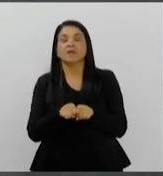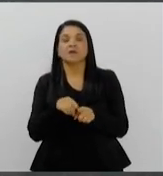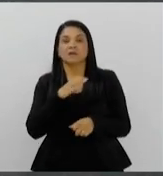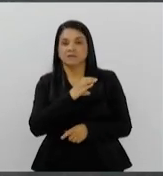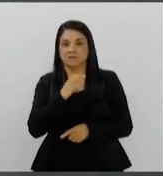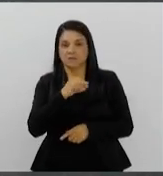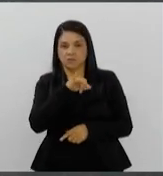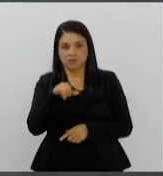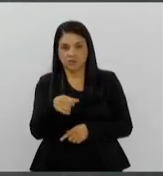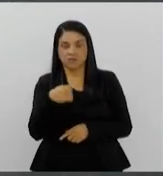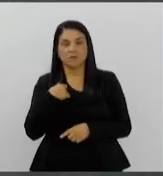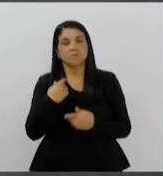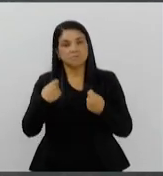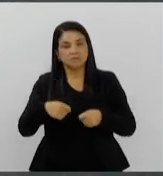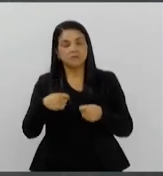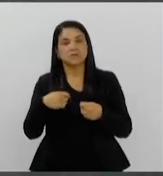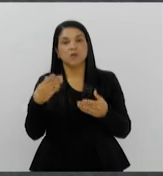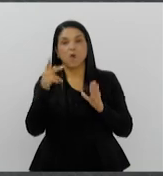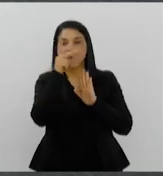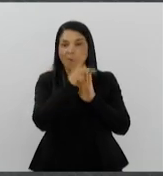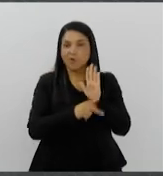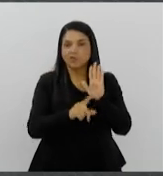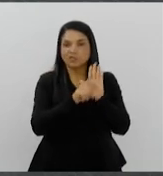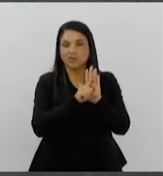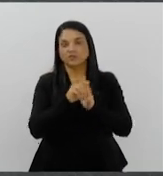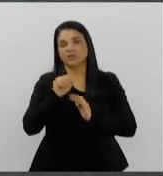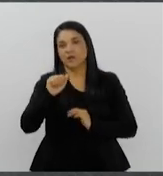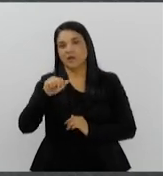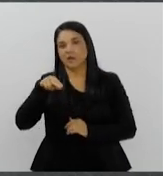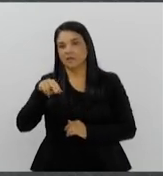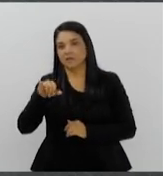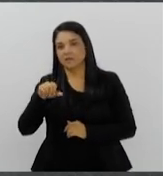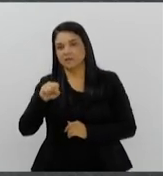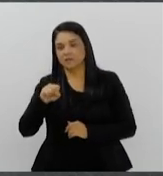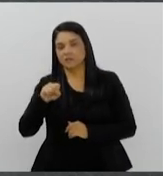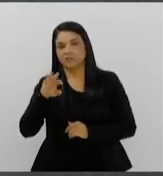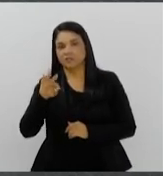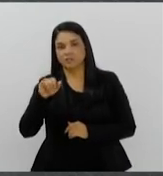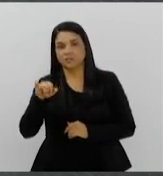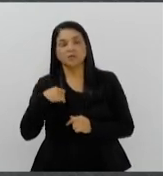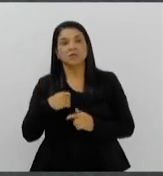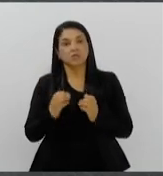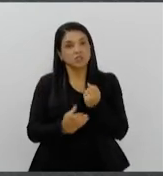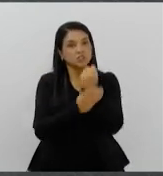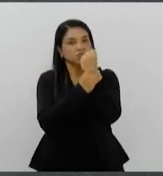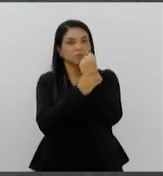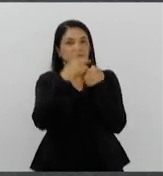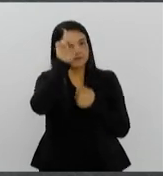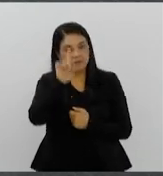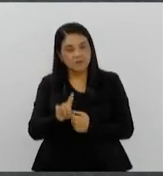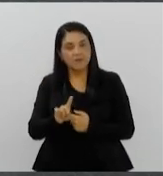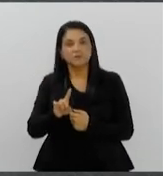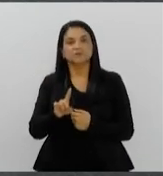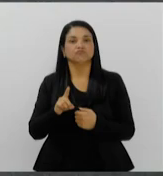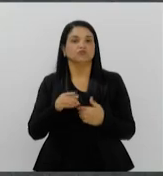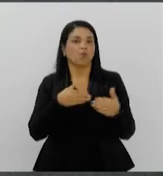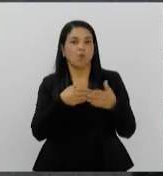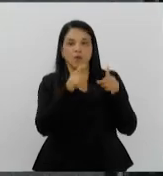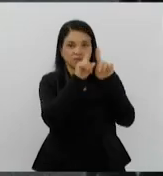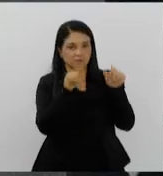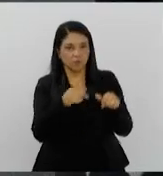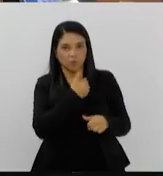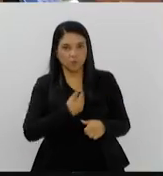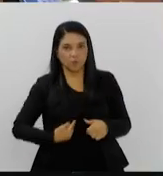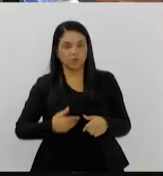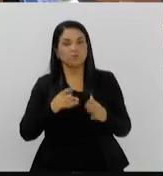andar um projeto de anistia que visa resguardar o direito democrático de todo servidor público poder presidir o sindicato da sua categoria.